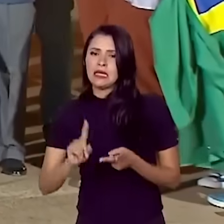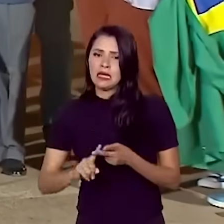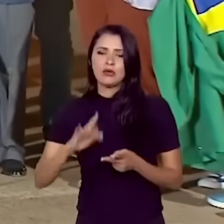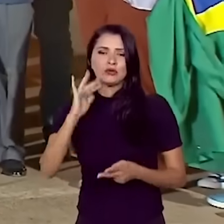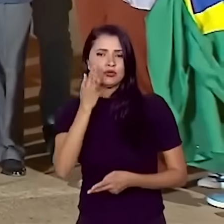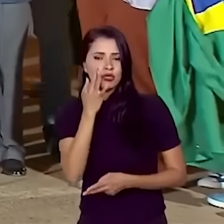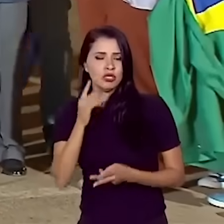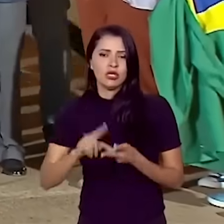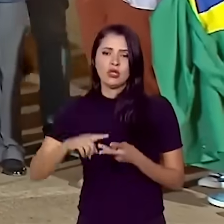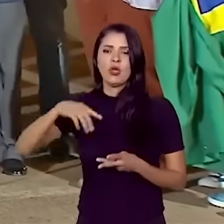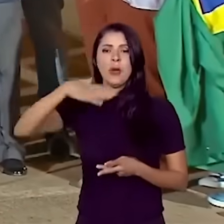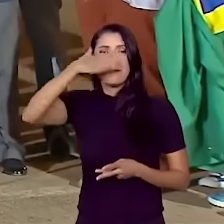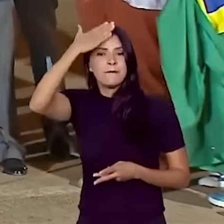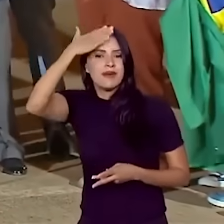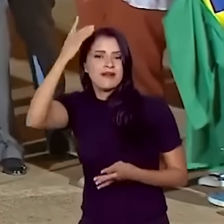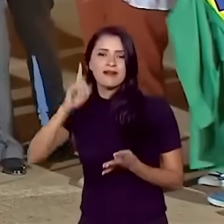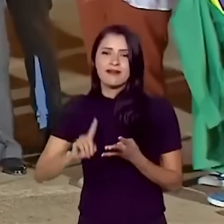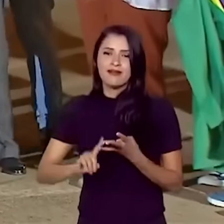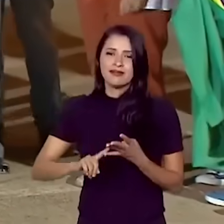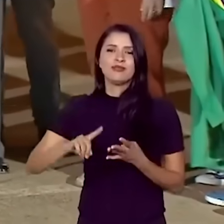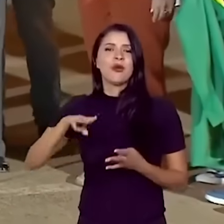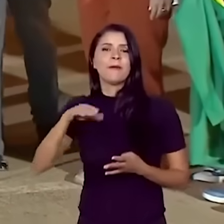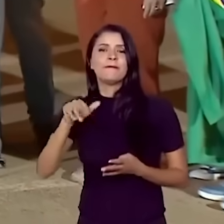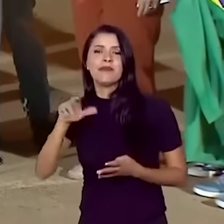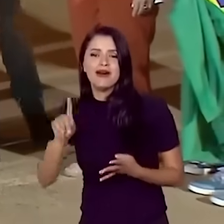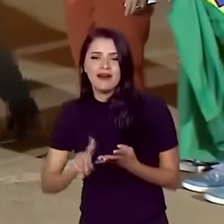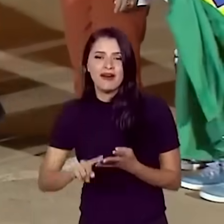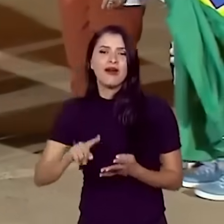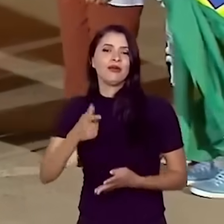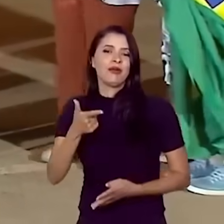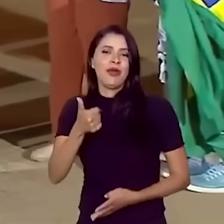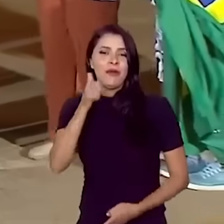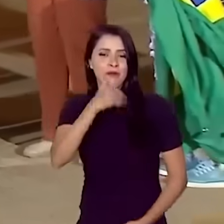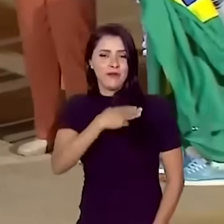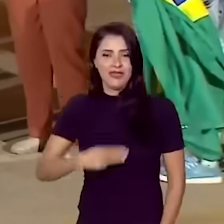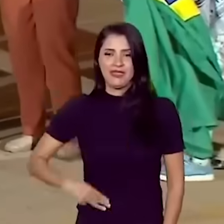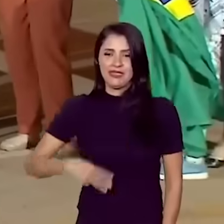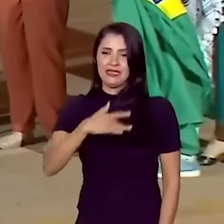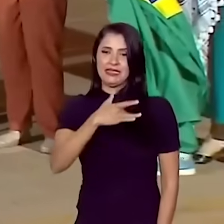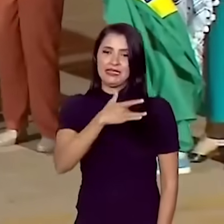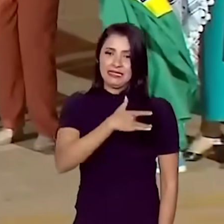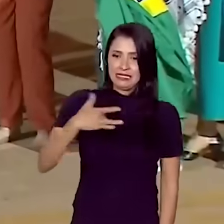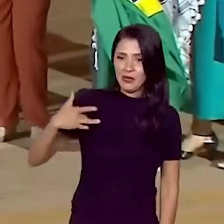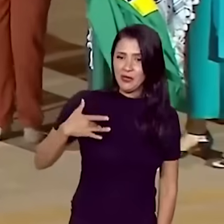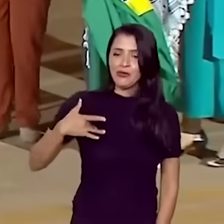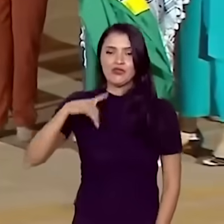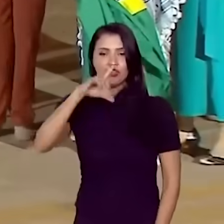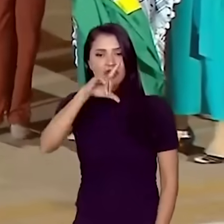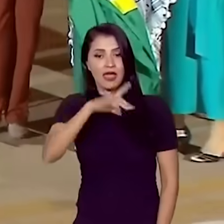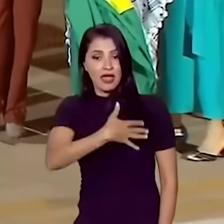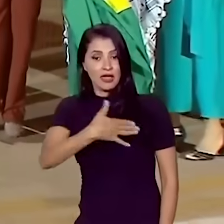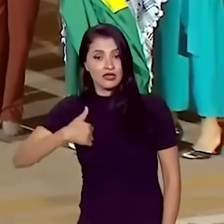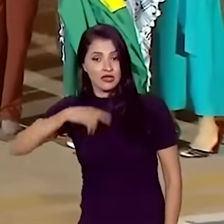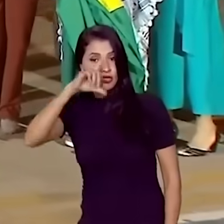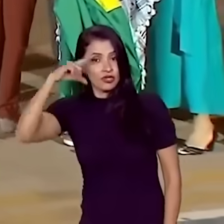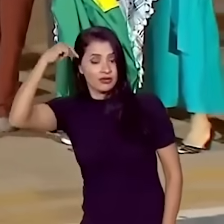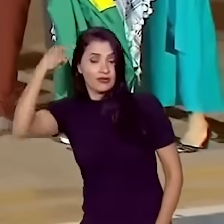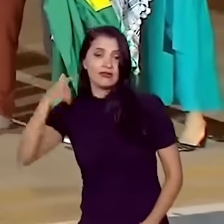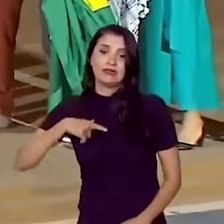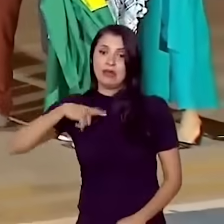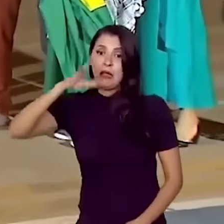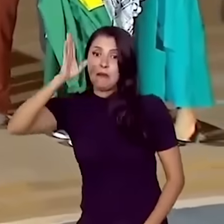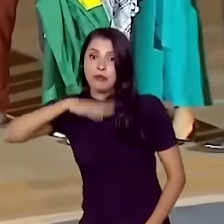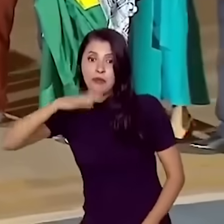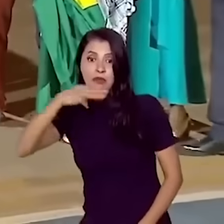Márcio, nosso companheiro ministro Mauro, nossa ministra da Saúde, a Janja, ao Paulo Pimenta, que ligava todo